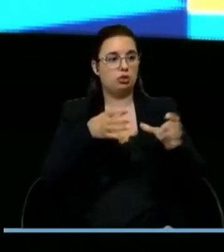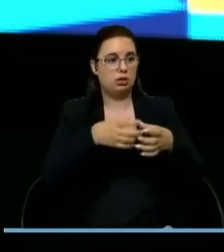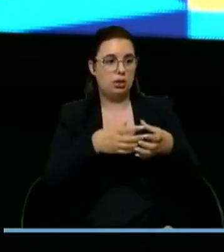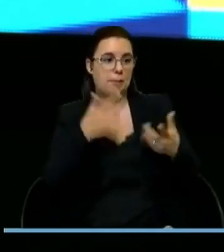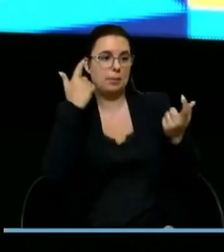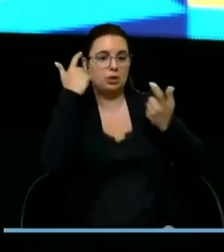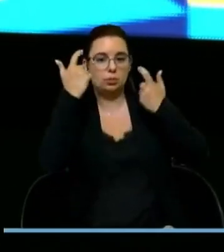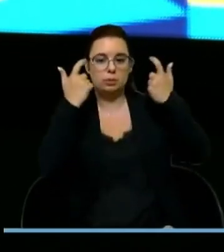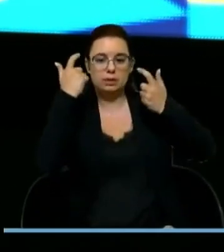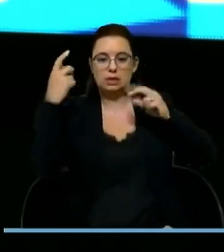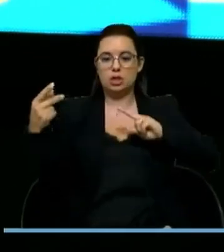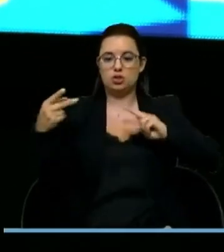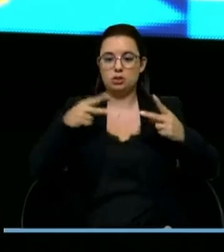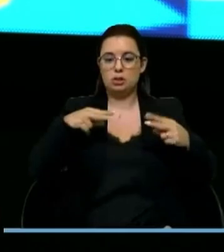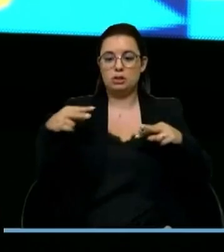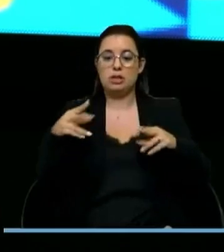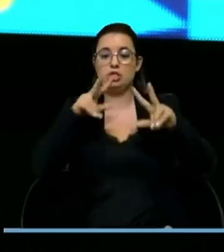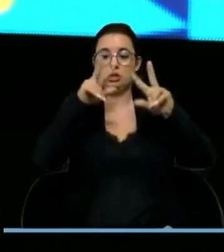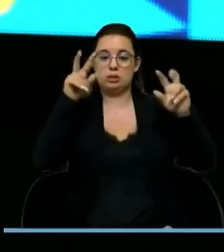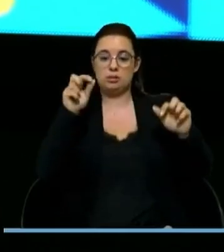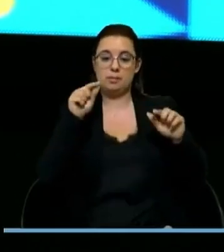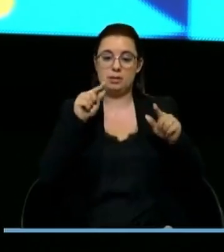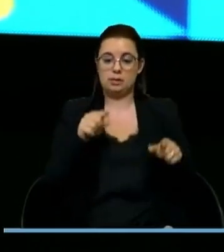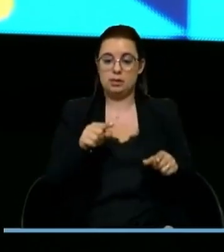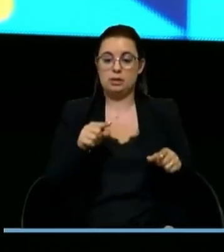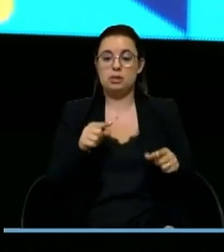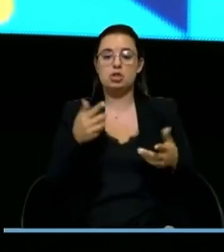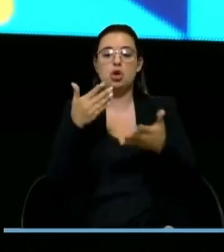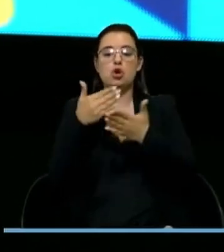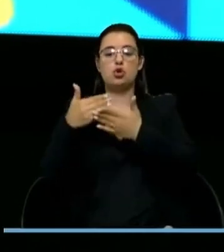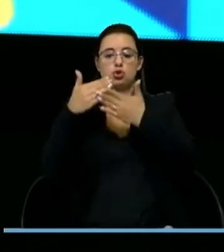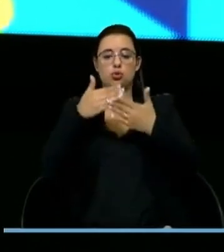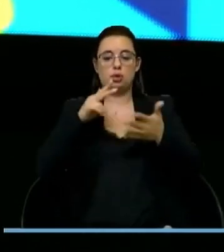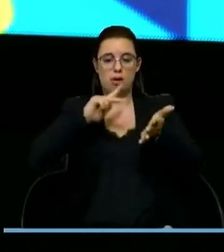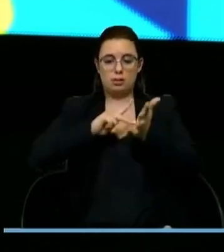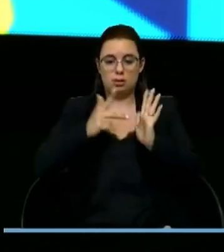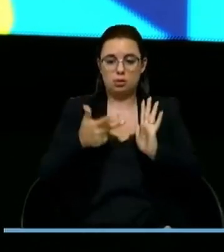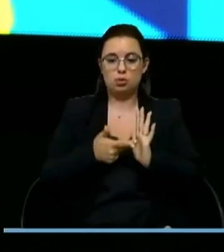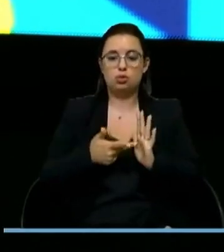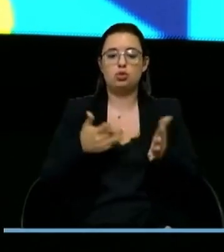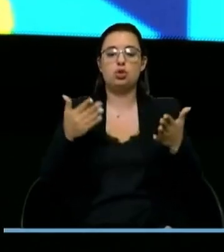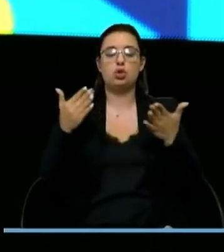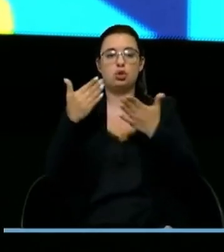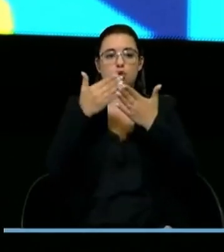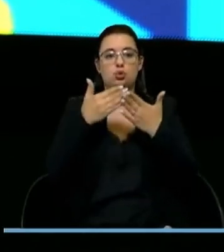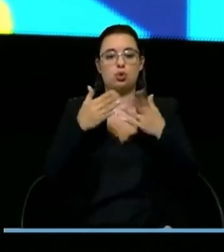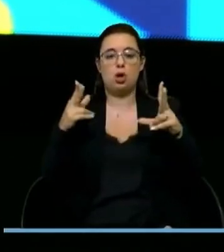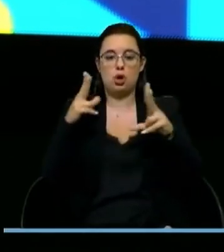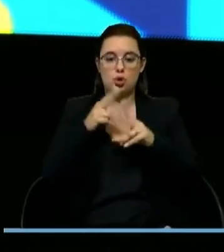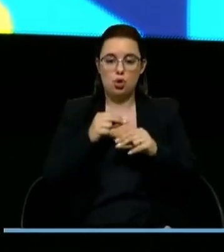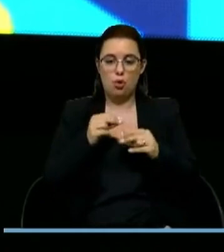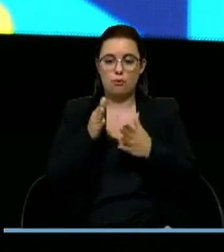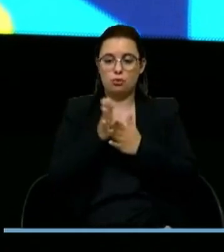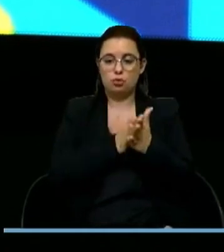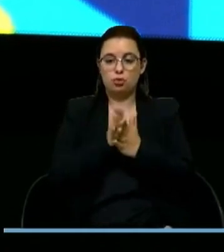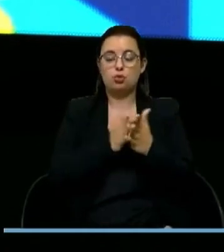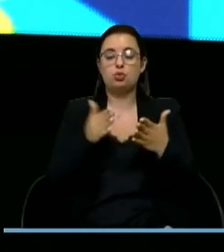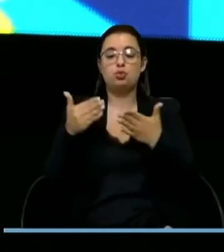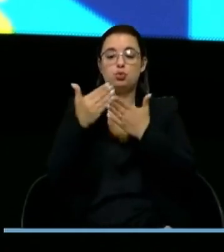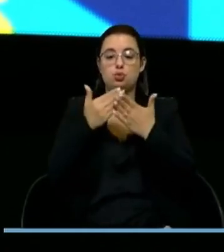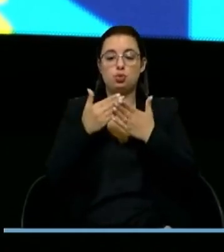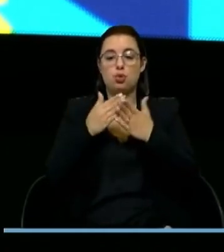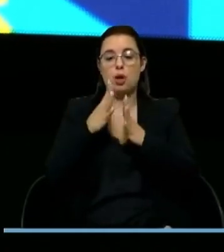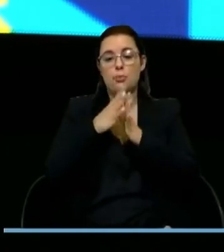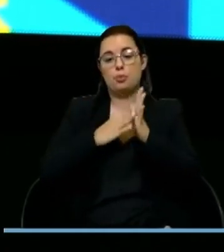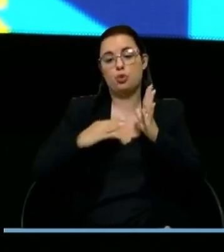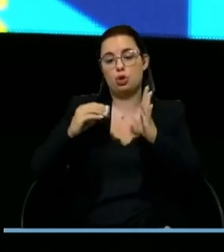pensar estrategicamente sobre estes assuntos, a estudar a tecnologia, a estudar novos casos de uso e a estudar novos modelos de